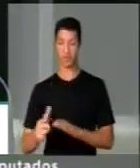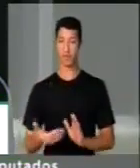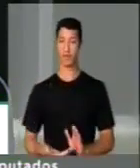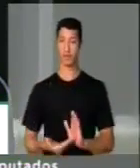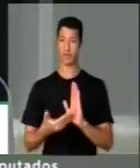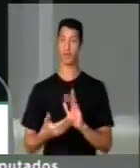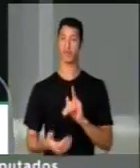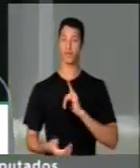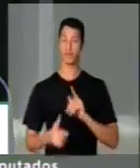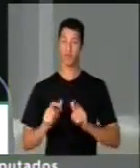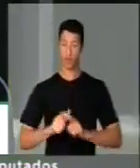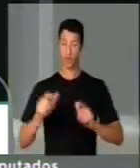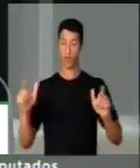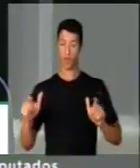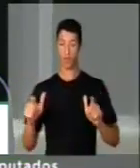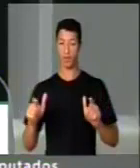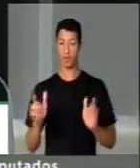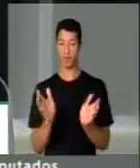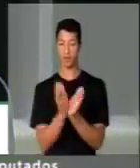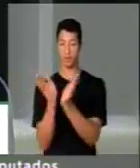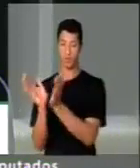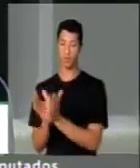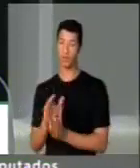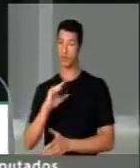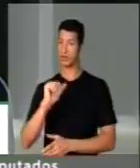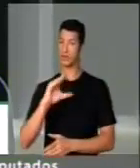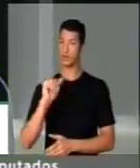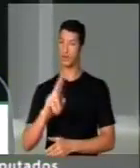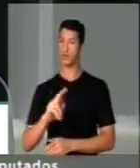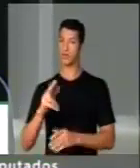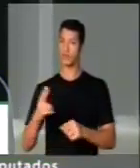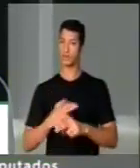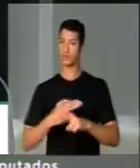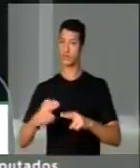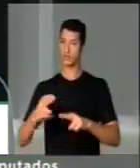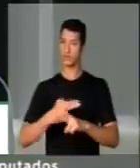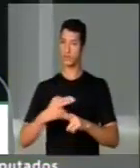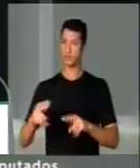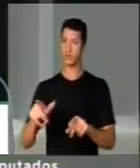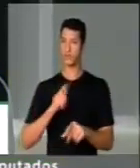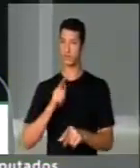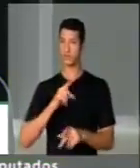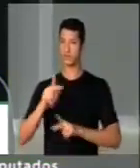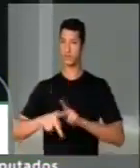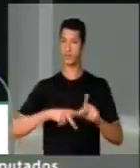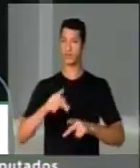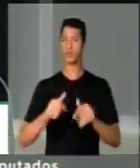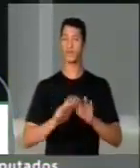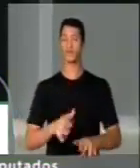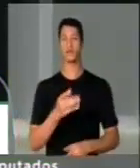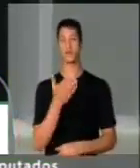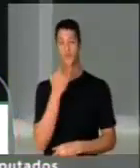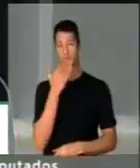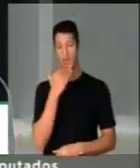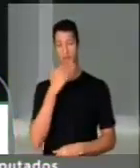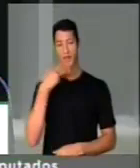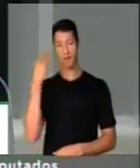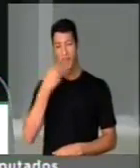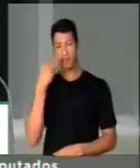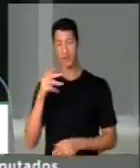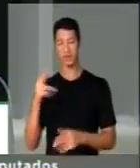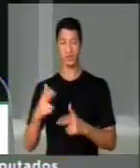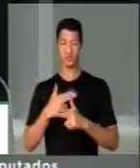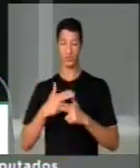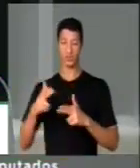casa, que aumenta a massa de cacau no chocolate para evitar que a população fique comendo açúcar ao